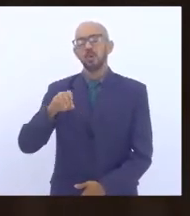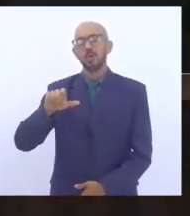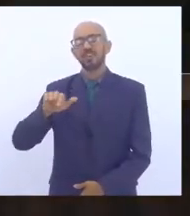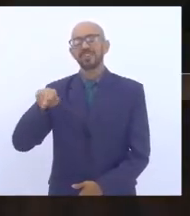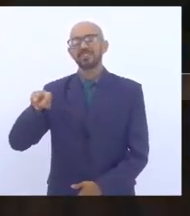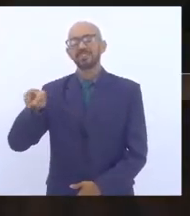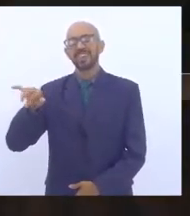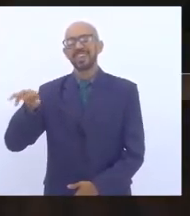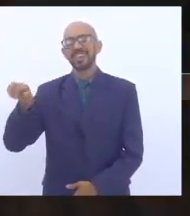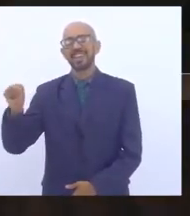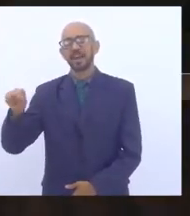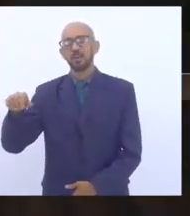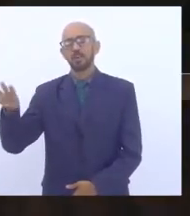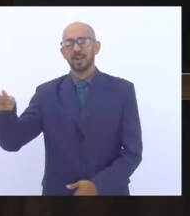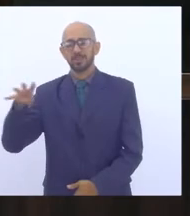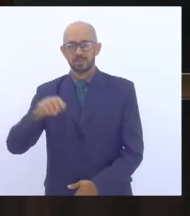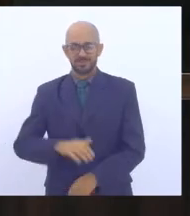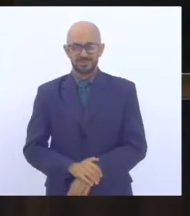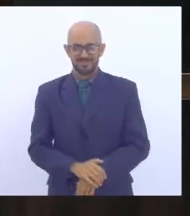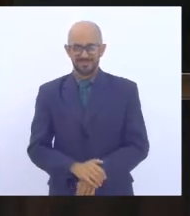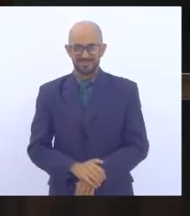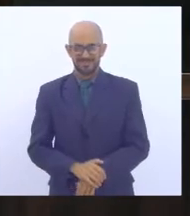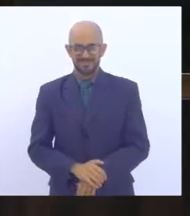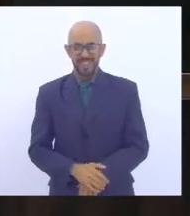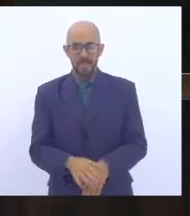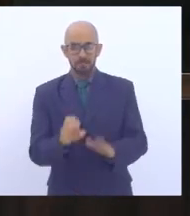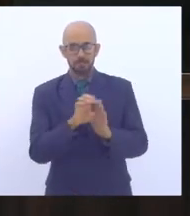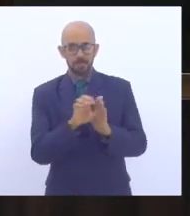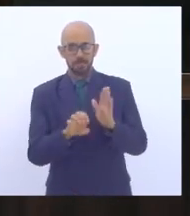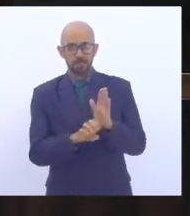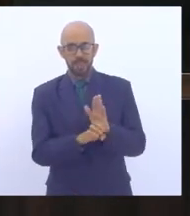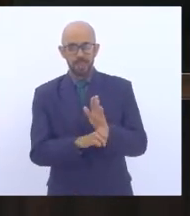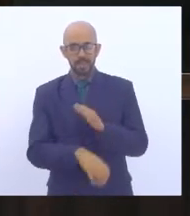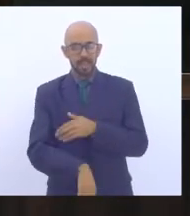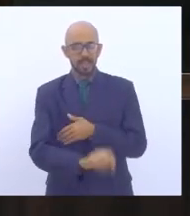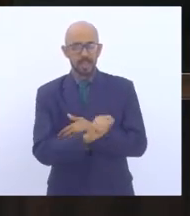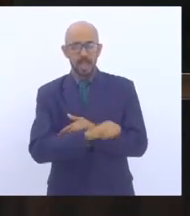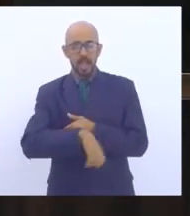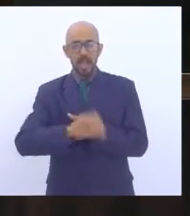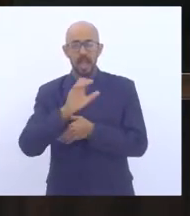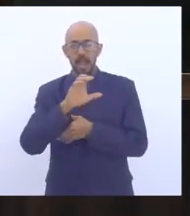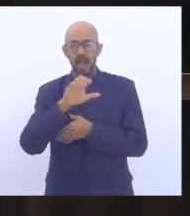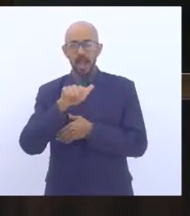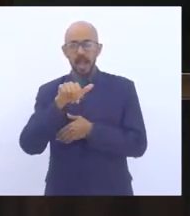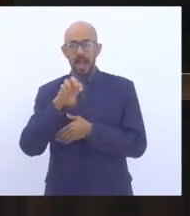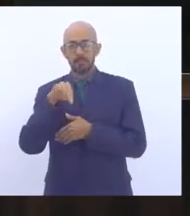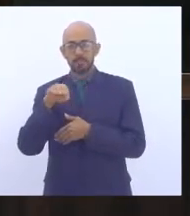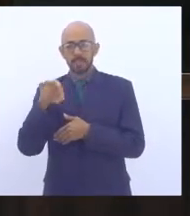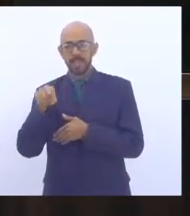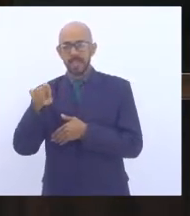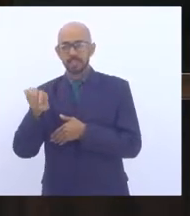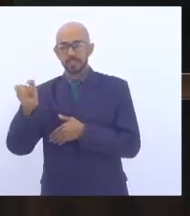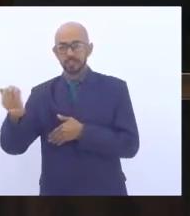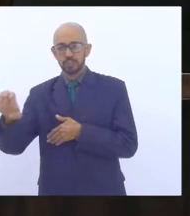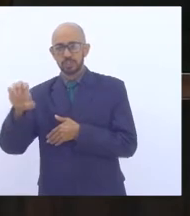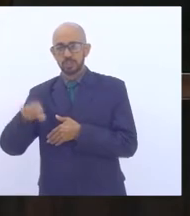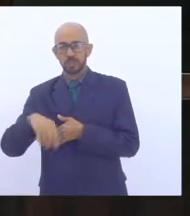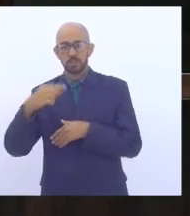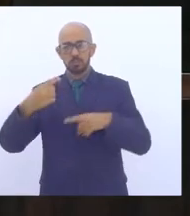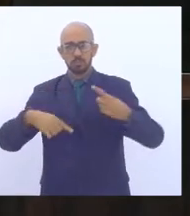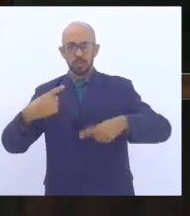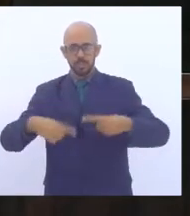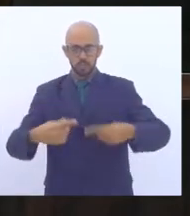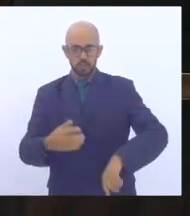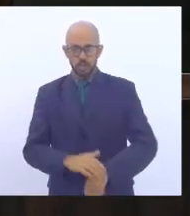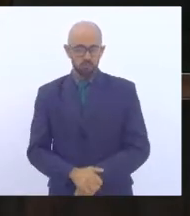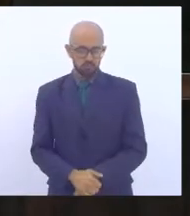essa emenda condicional é emenda aquela me da calamidade a política chama